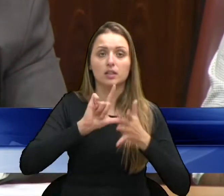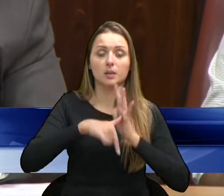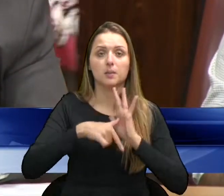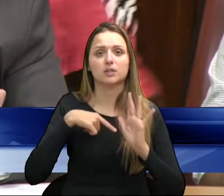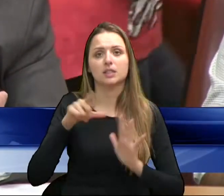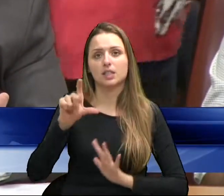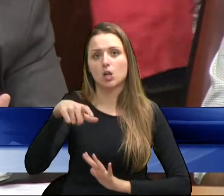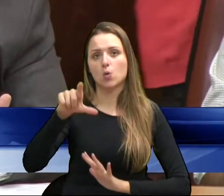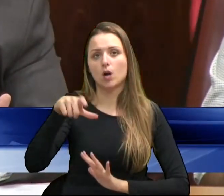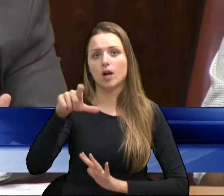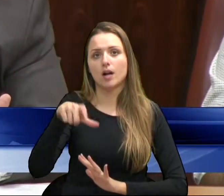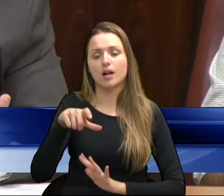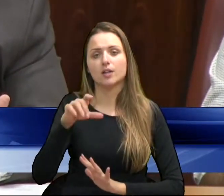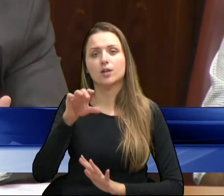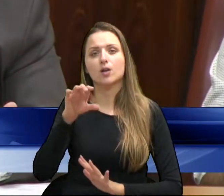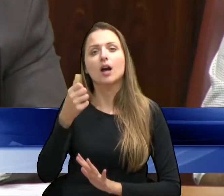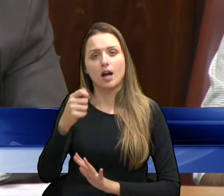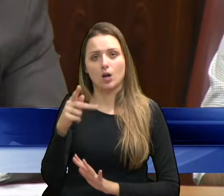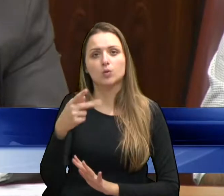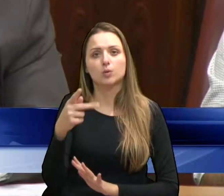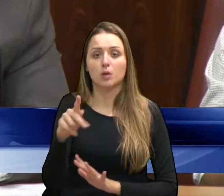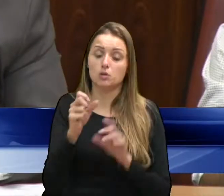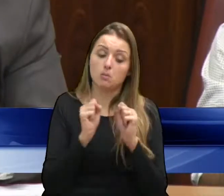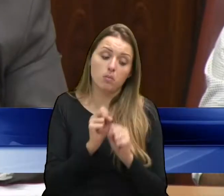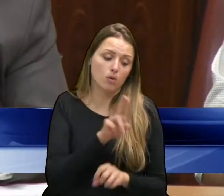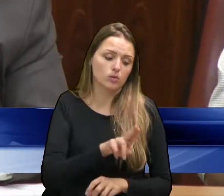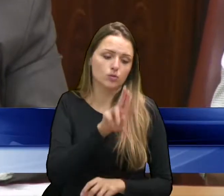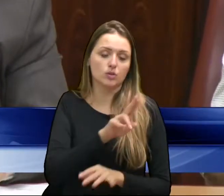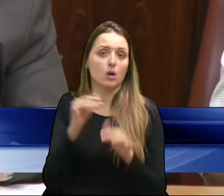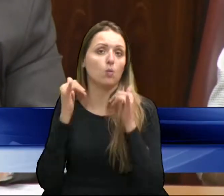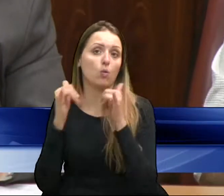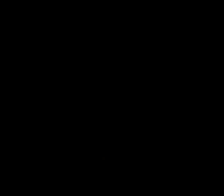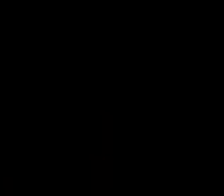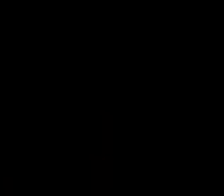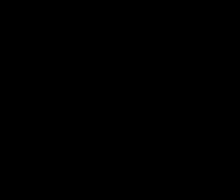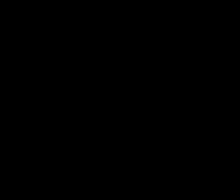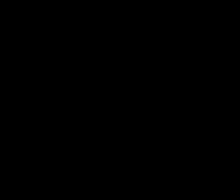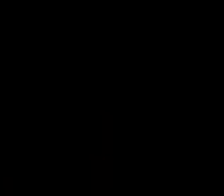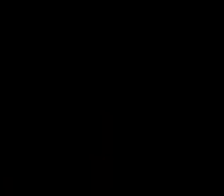tem créditos eletrônicos, ele possa tanto utilizar o ônibus como a lotação.